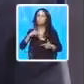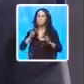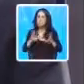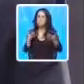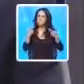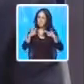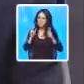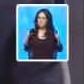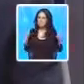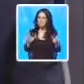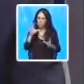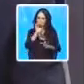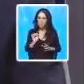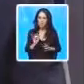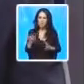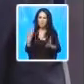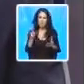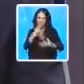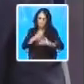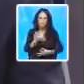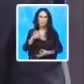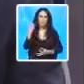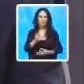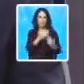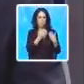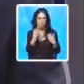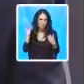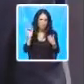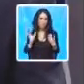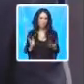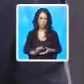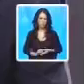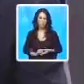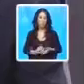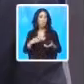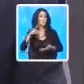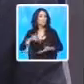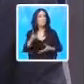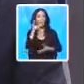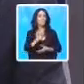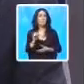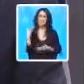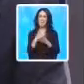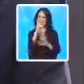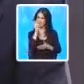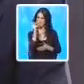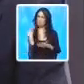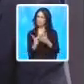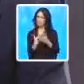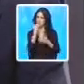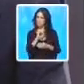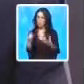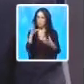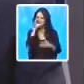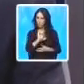de se livrar de um governo que foi incompetente e irresponsável. Portugal foi governado nos últimos 6 anos